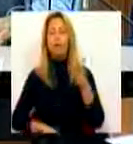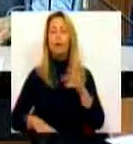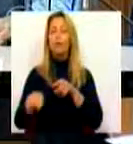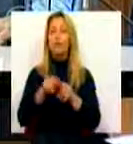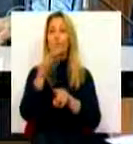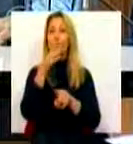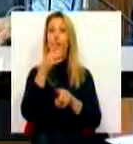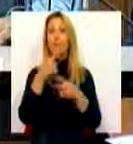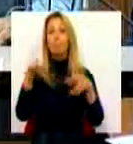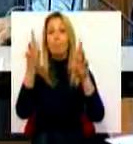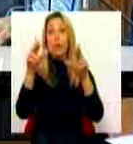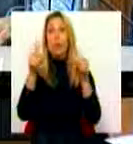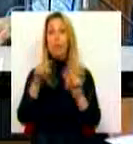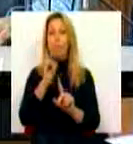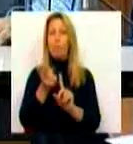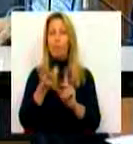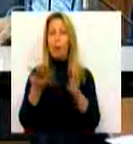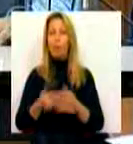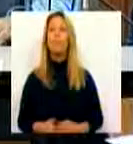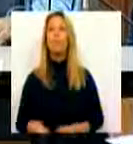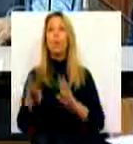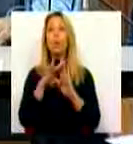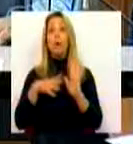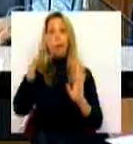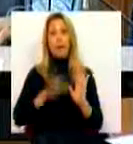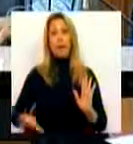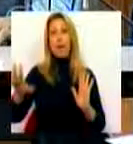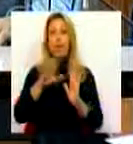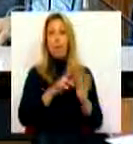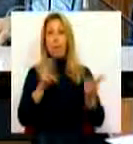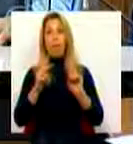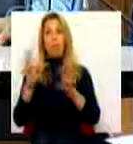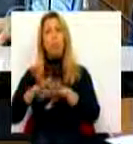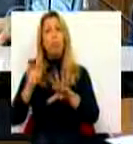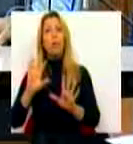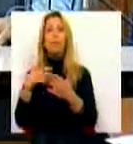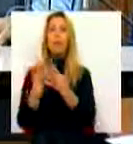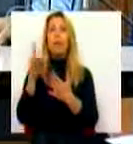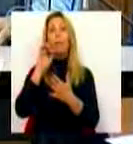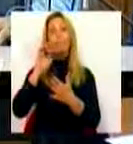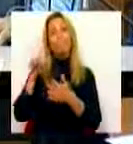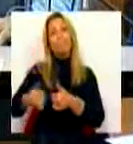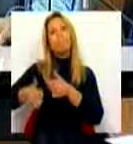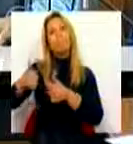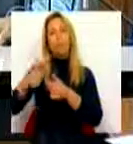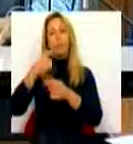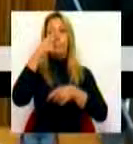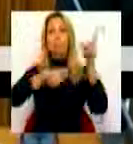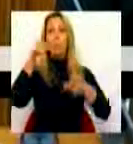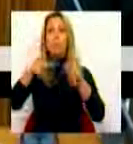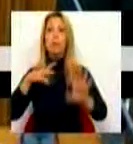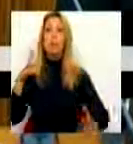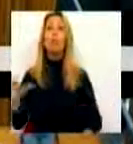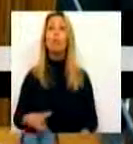ano. O Programa Nacional de Reformas, no que diz respeito à qualificação da população portuguesa, tem como um dos princípios